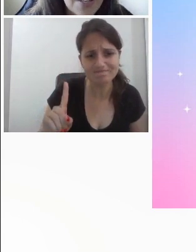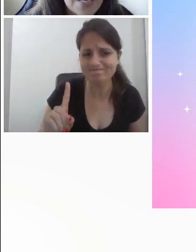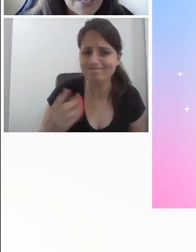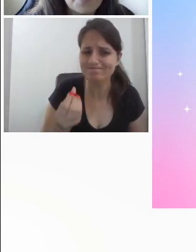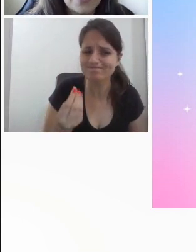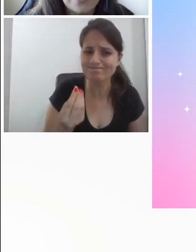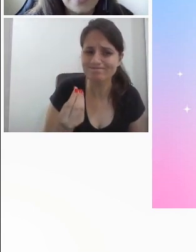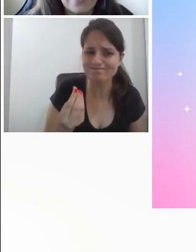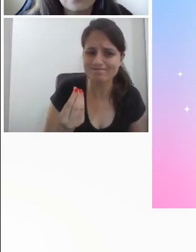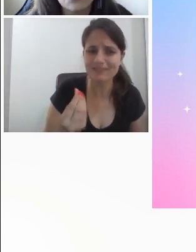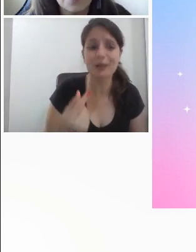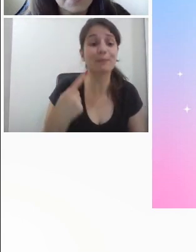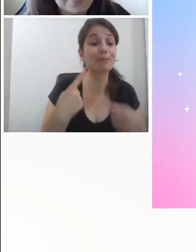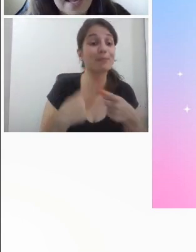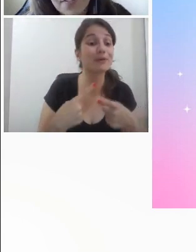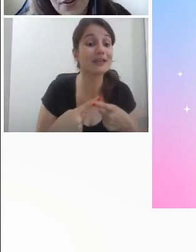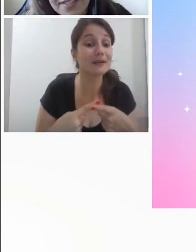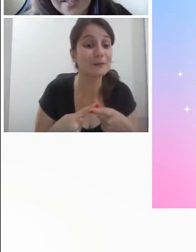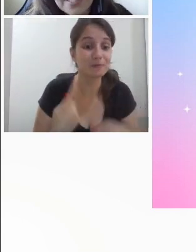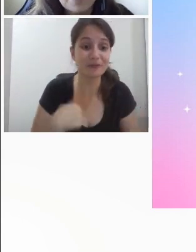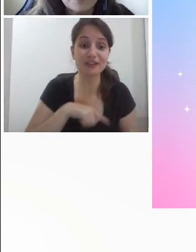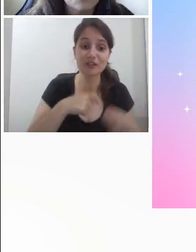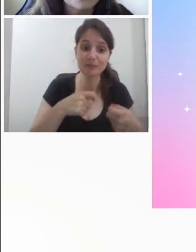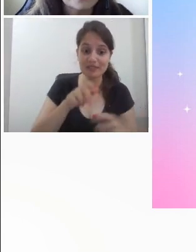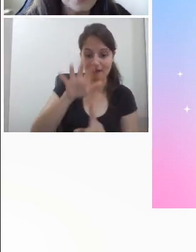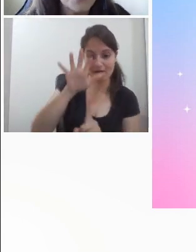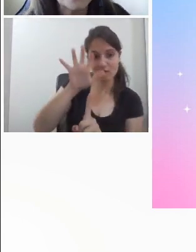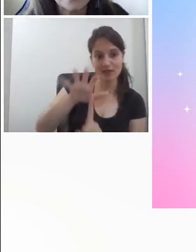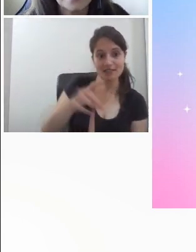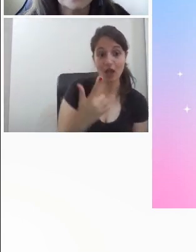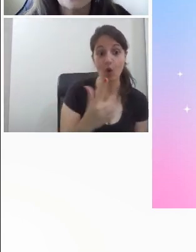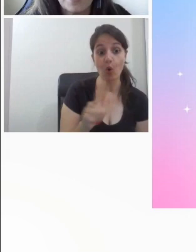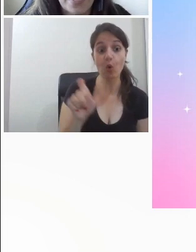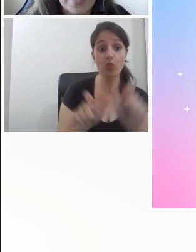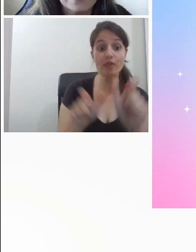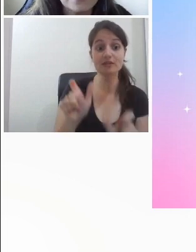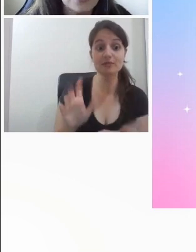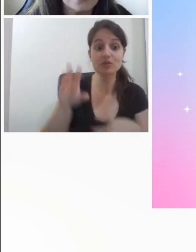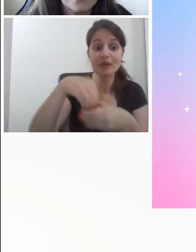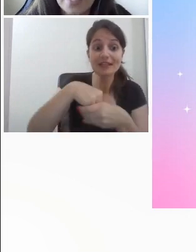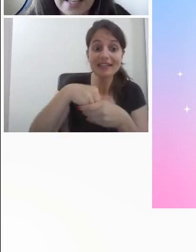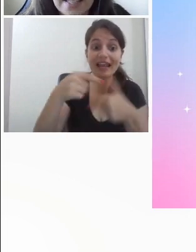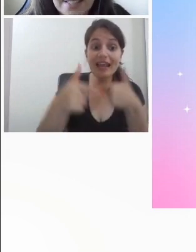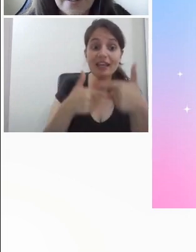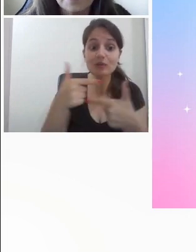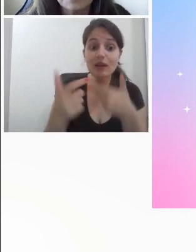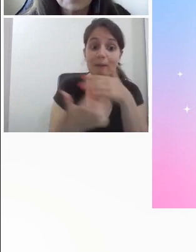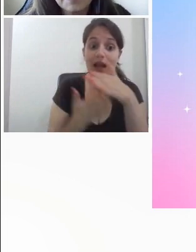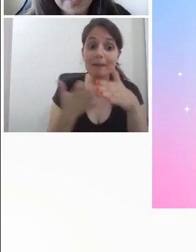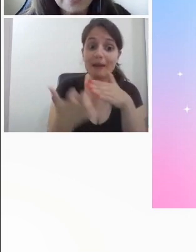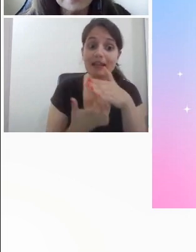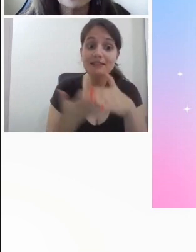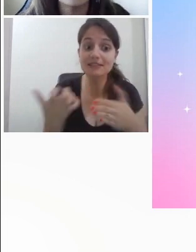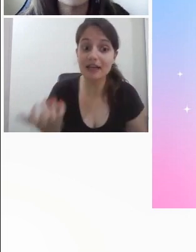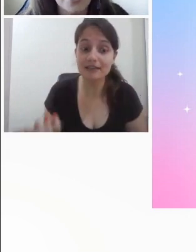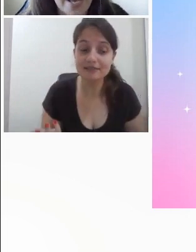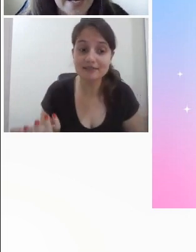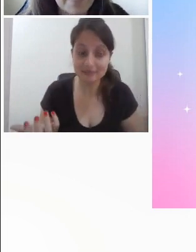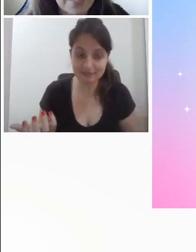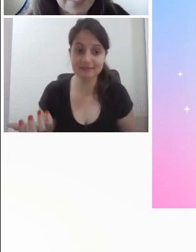sucesso porque a gente vai precisar influenciar as pessoas que estão naquela camada de liderança